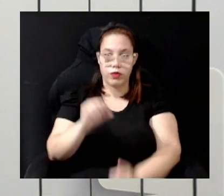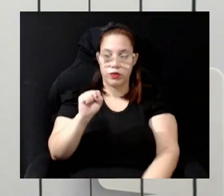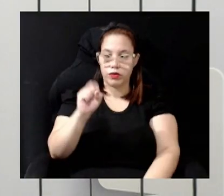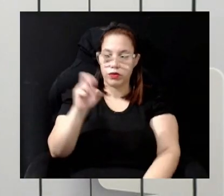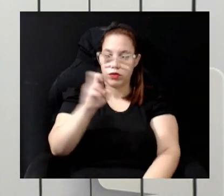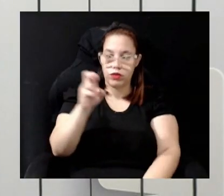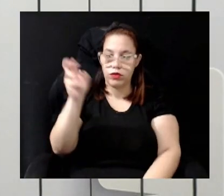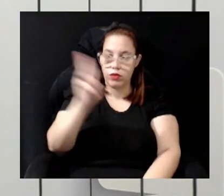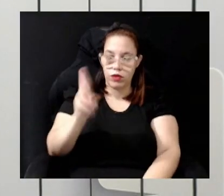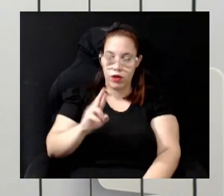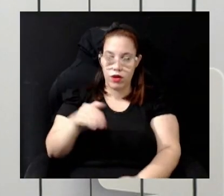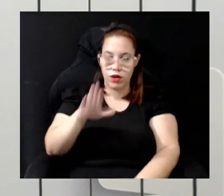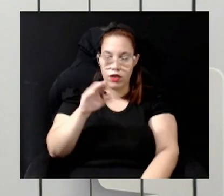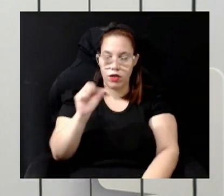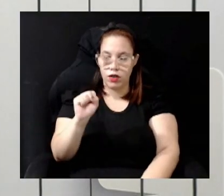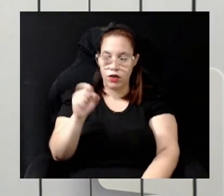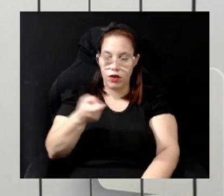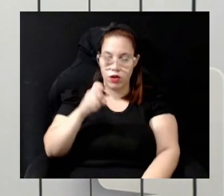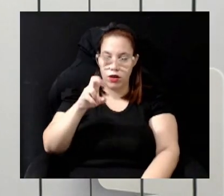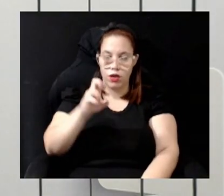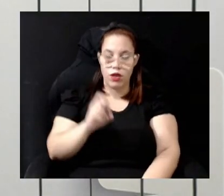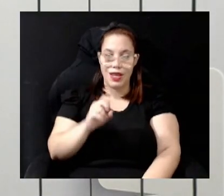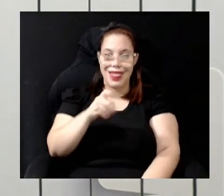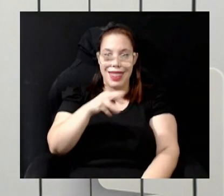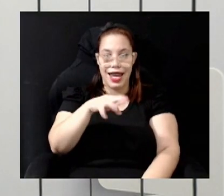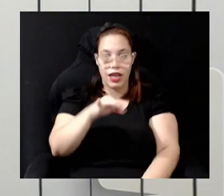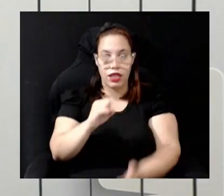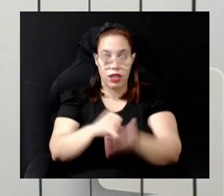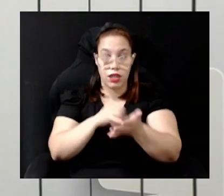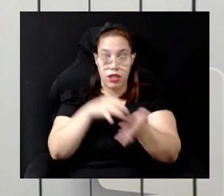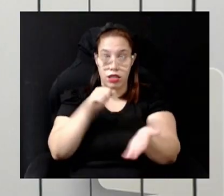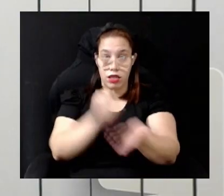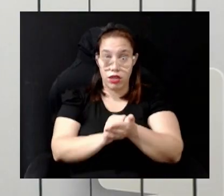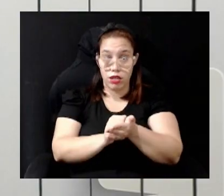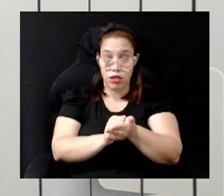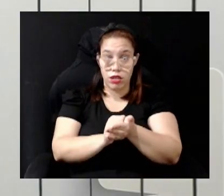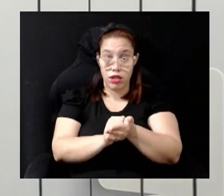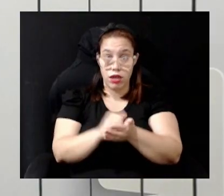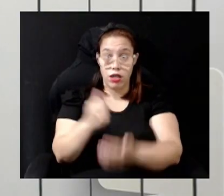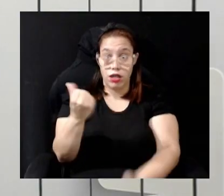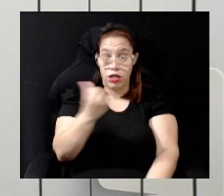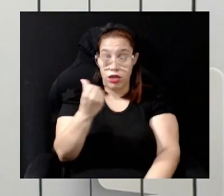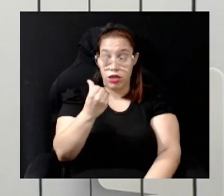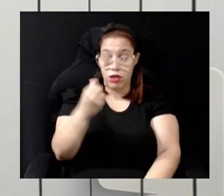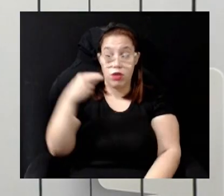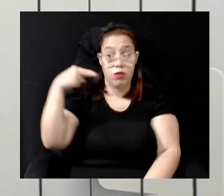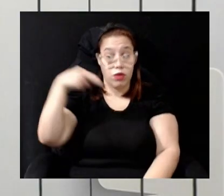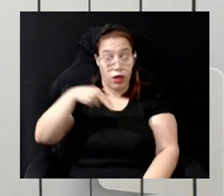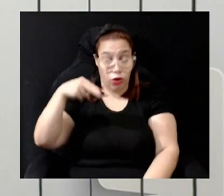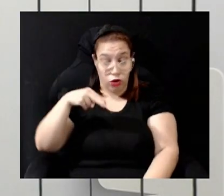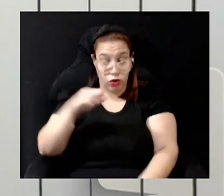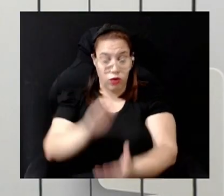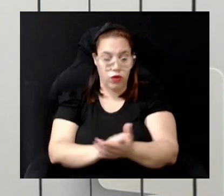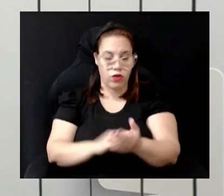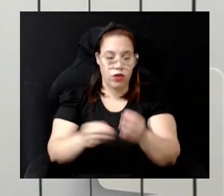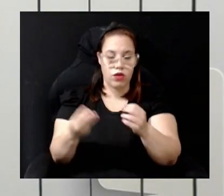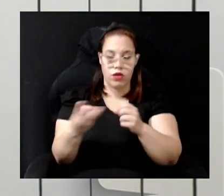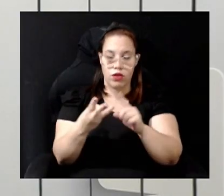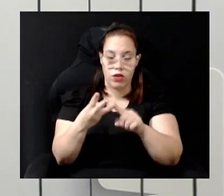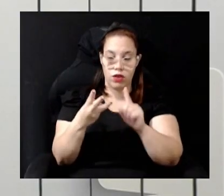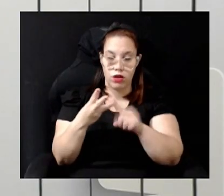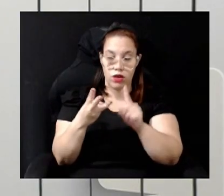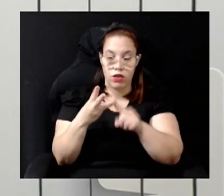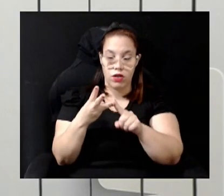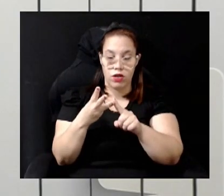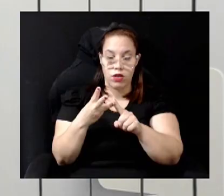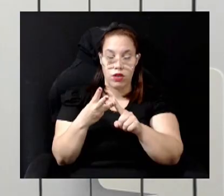R$ 8,50 de taxa do site até o dia 1º de novembro. E o terceiro lote, kit VIP, que